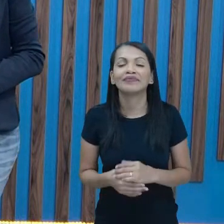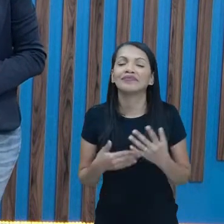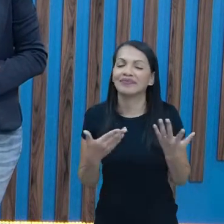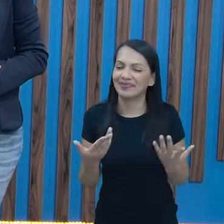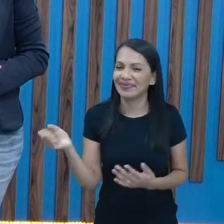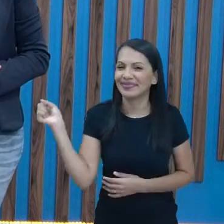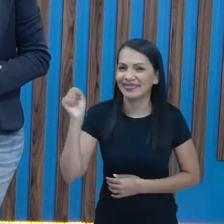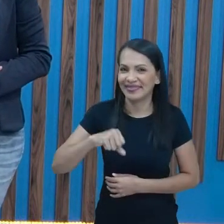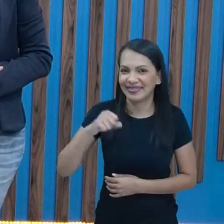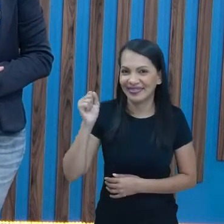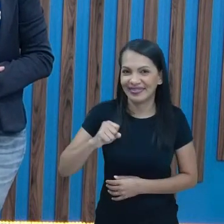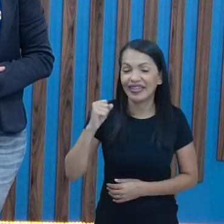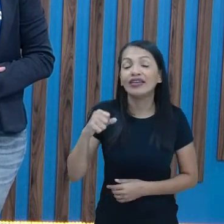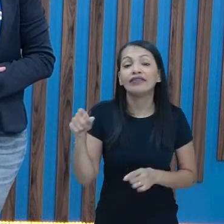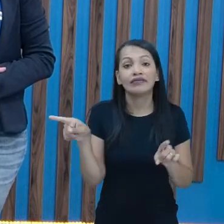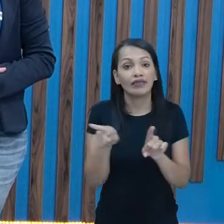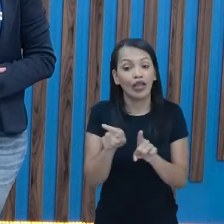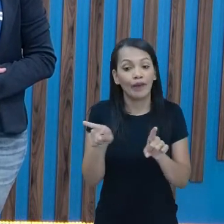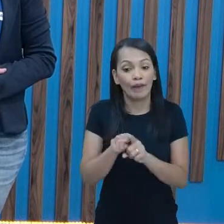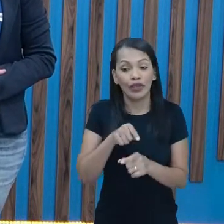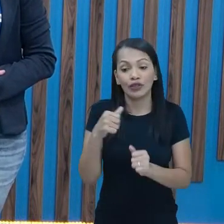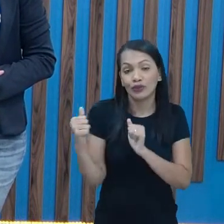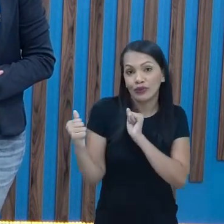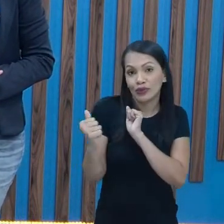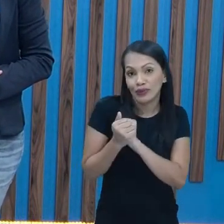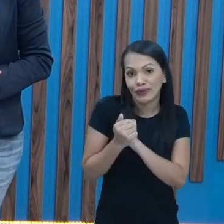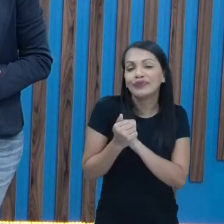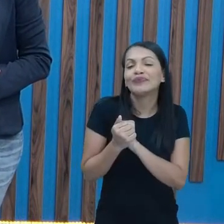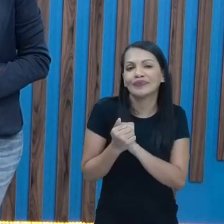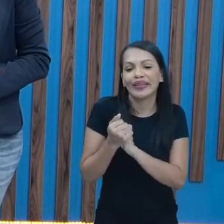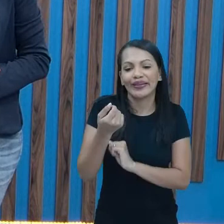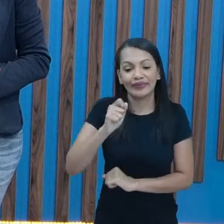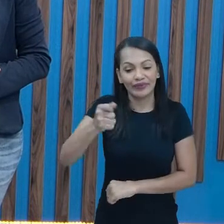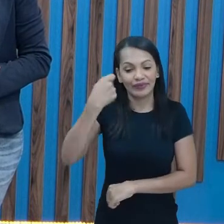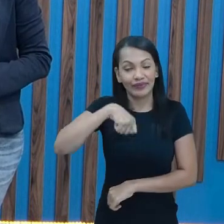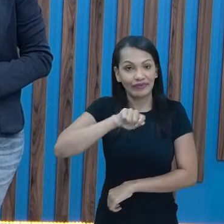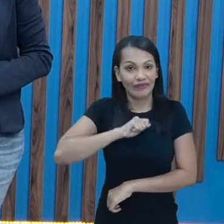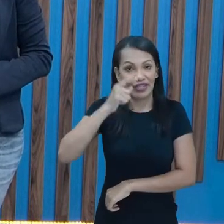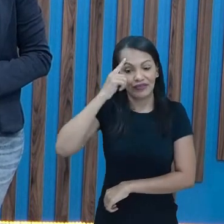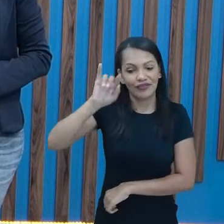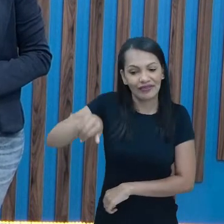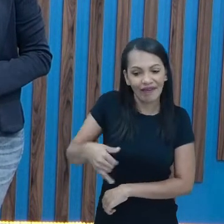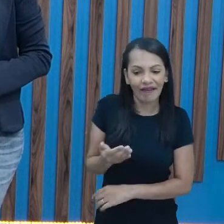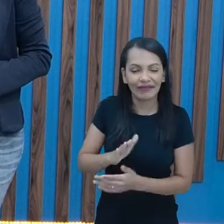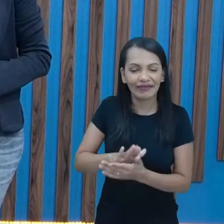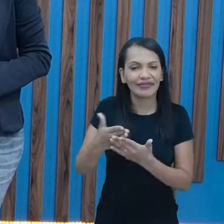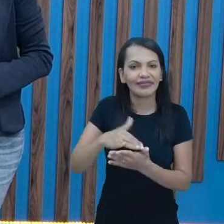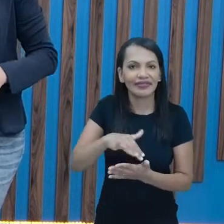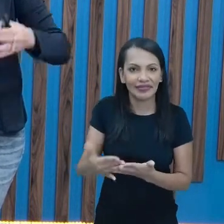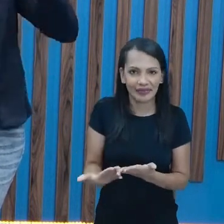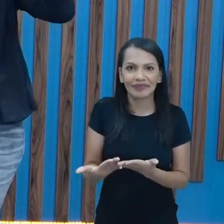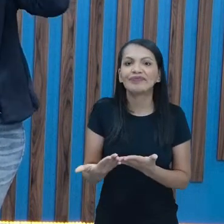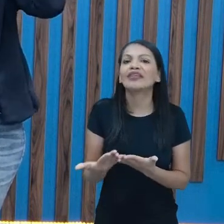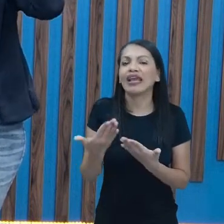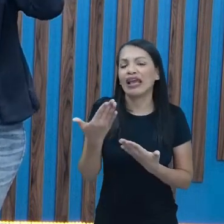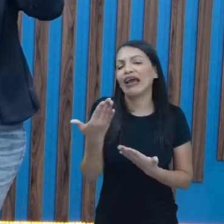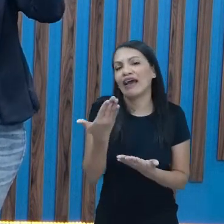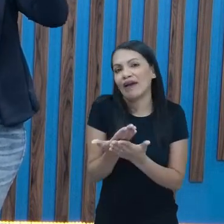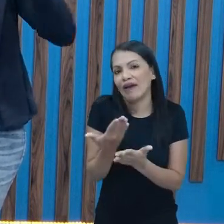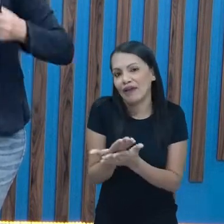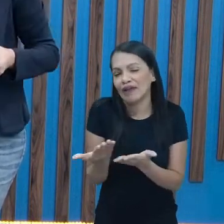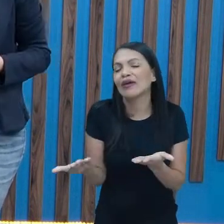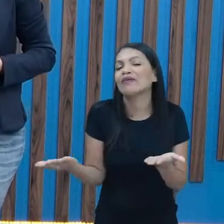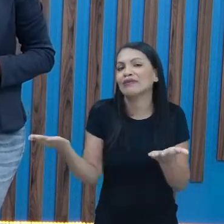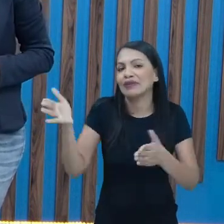Isso mesmo. E conosco também Jéssica, intérprete de Libras, tornando nossa aula mais inclusiva.